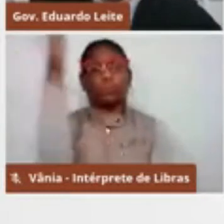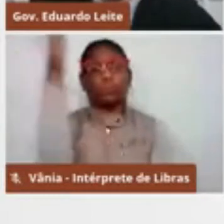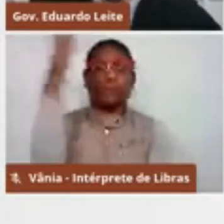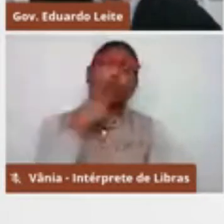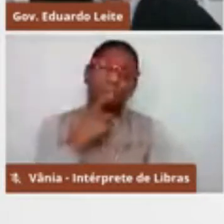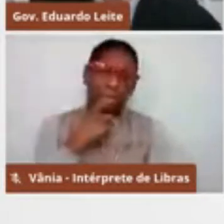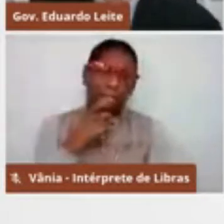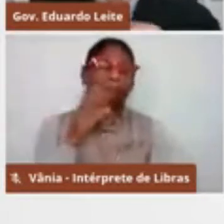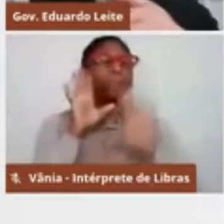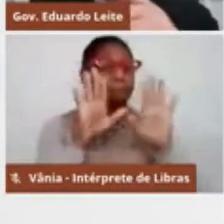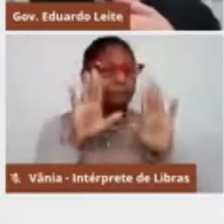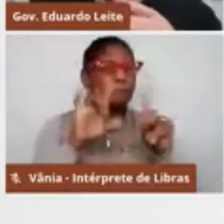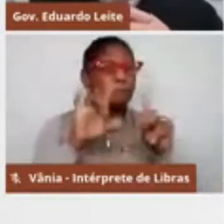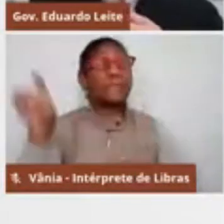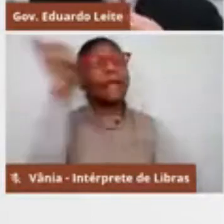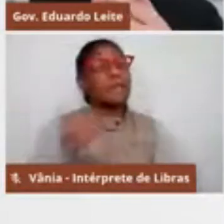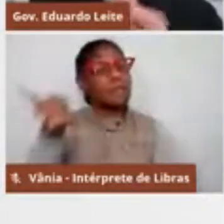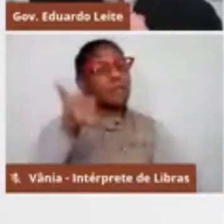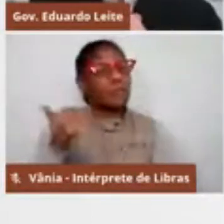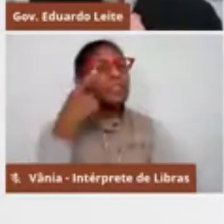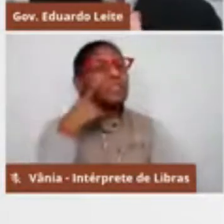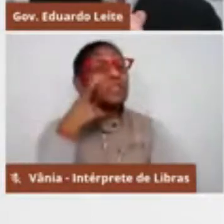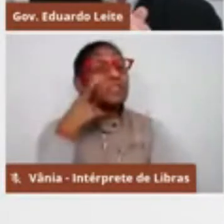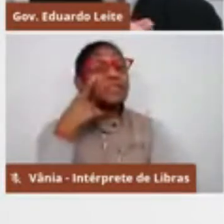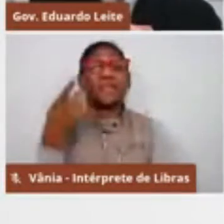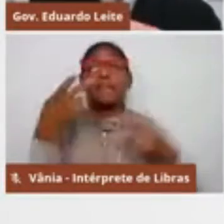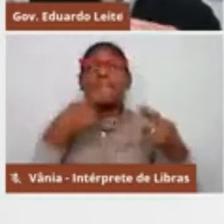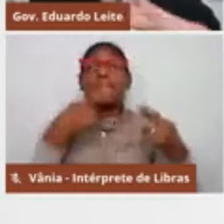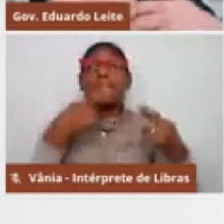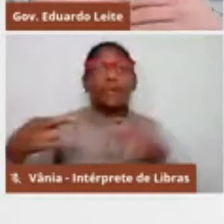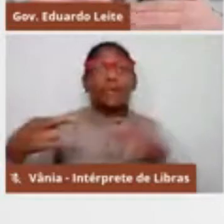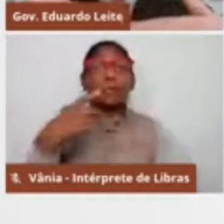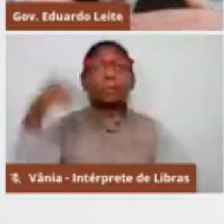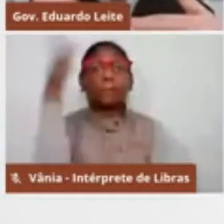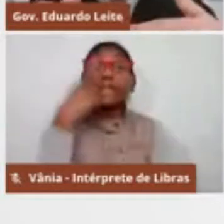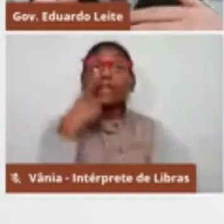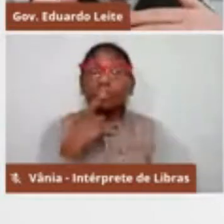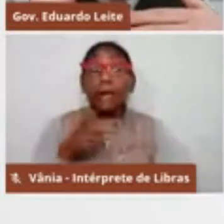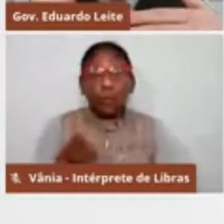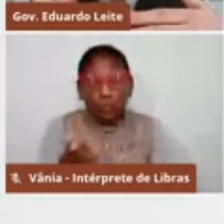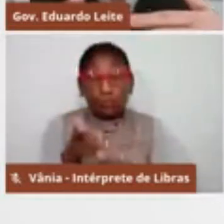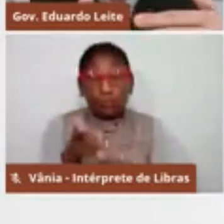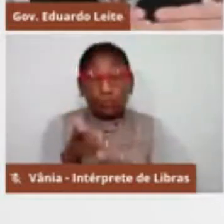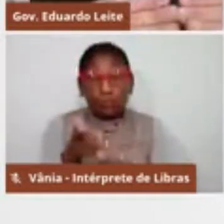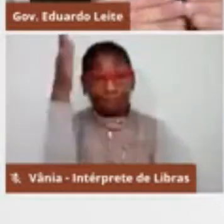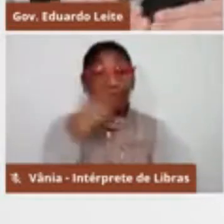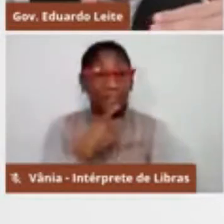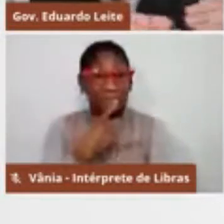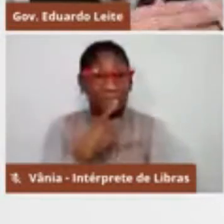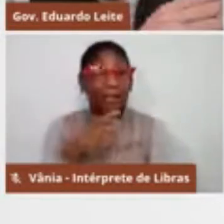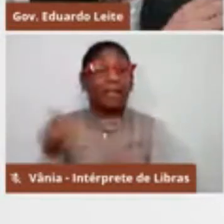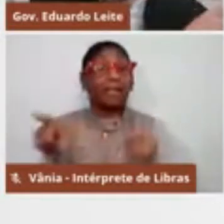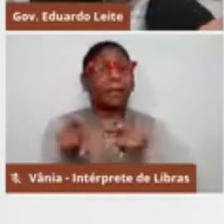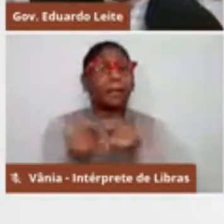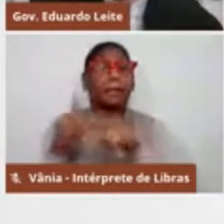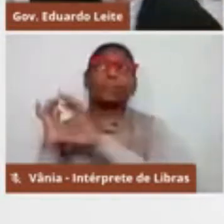trazer alguns dados importantes aqui dessas regiões que estão em bandeira vermelha, porque embora mantenham-se em bandeira vermelha, até por um histórico,